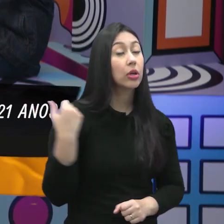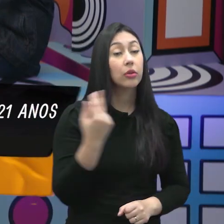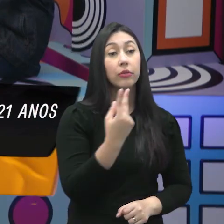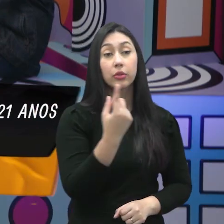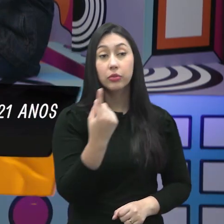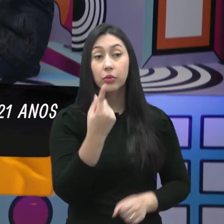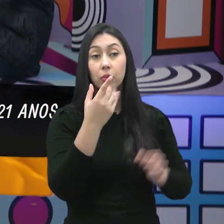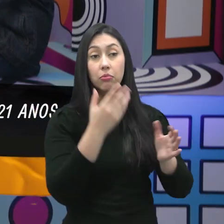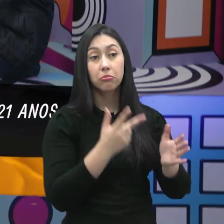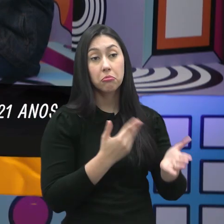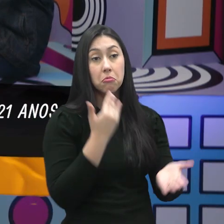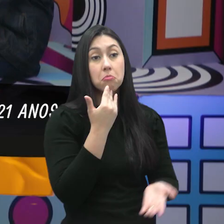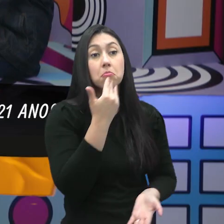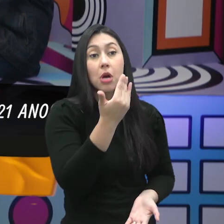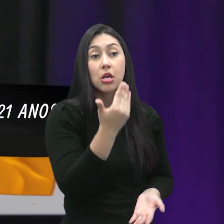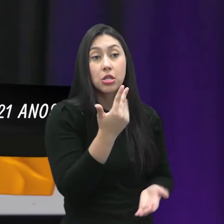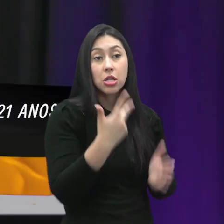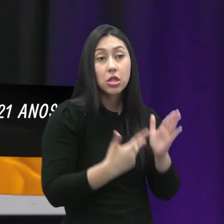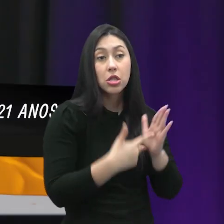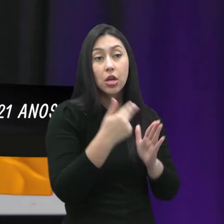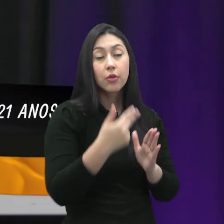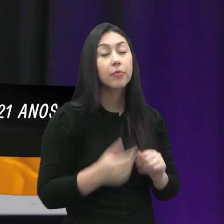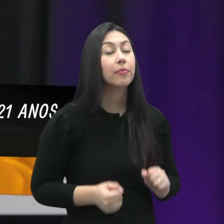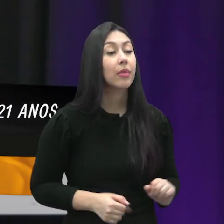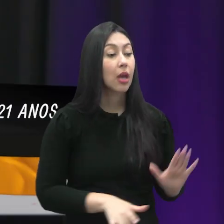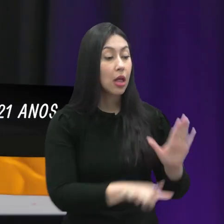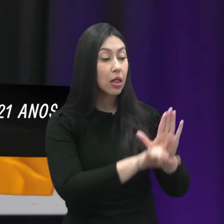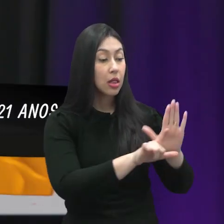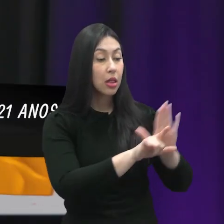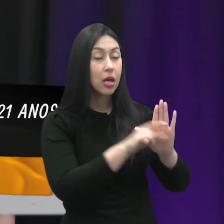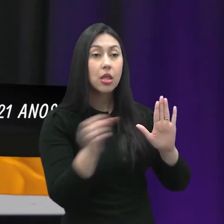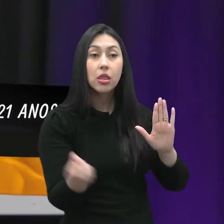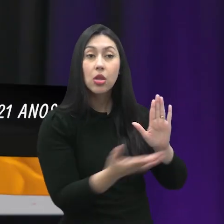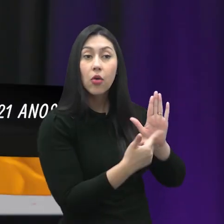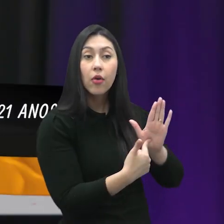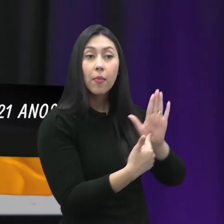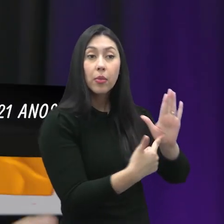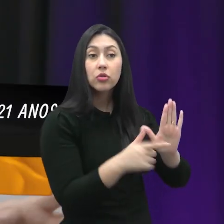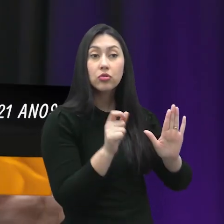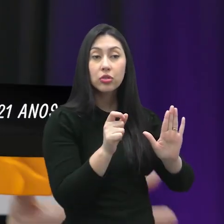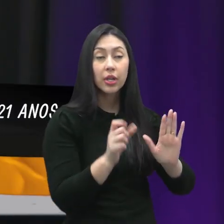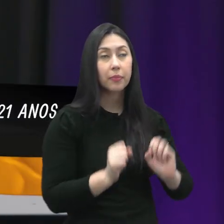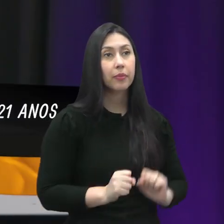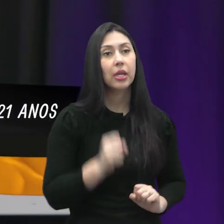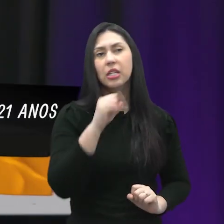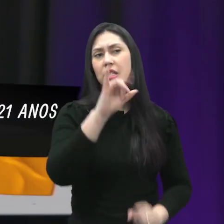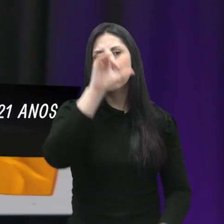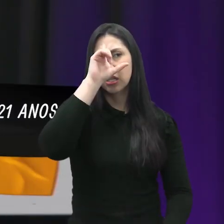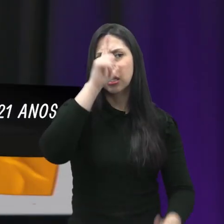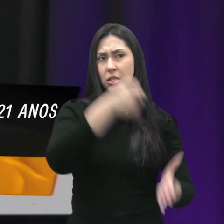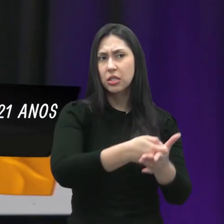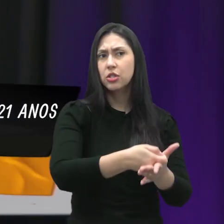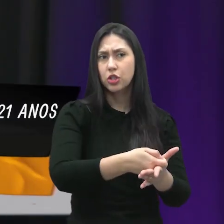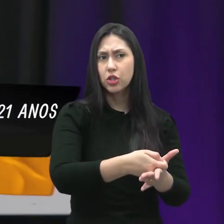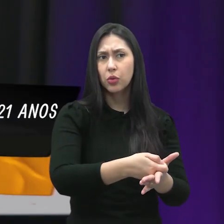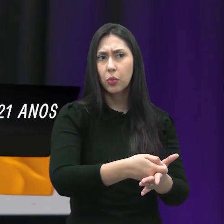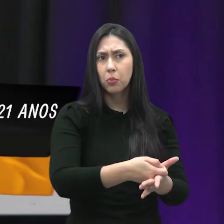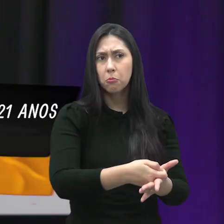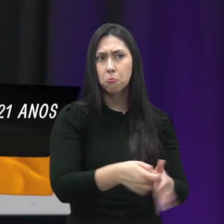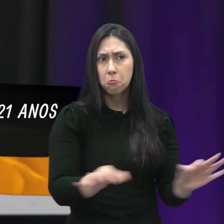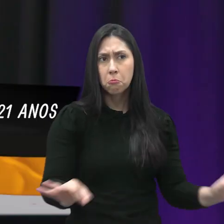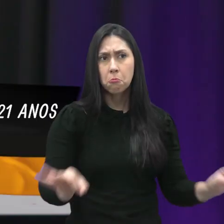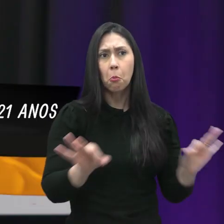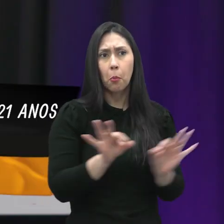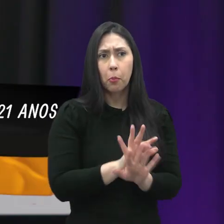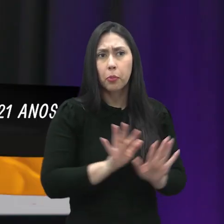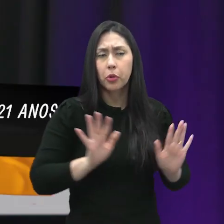21 anos, solicitar o procedimento. Pela nova lei também, se você decidiu pelo procedimento e está apto,